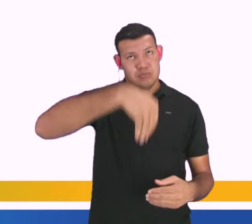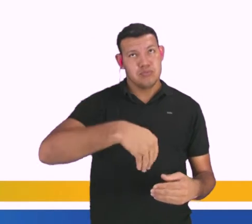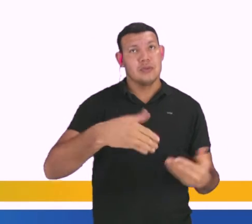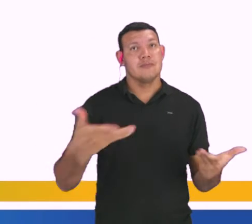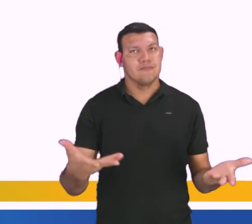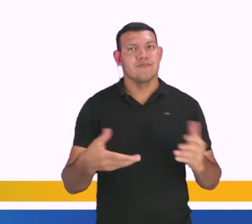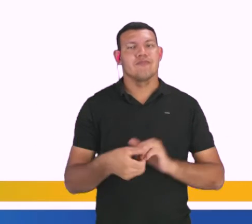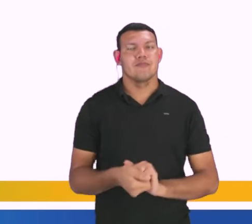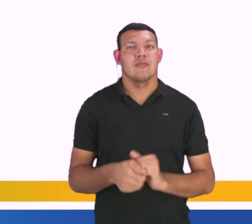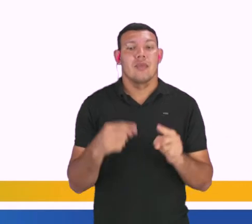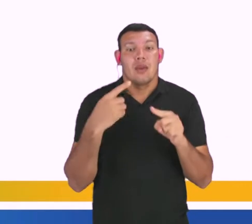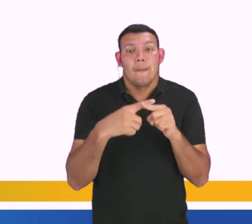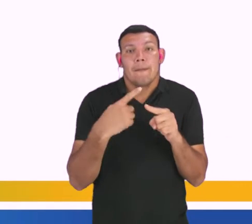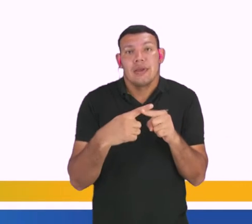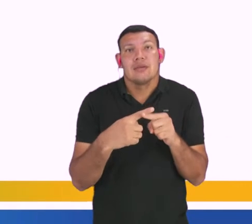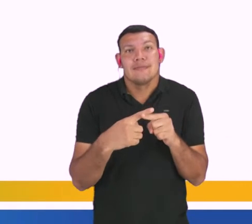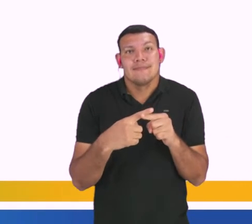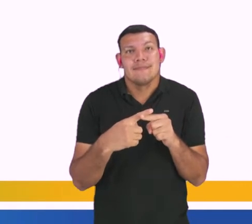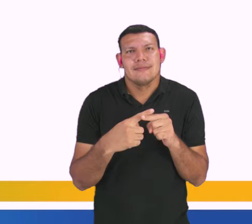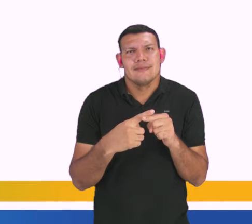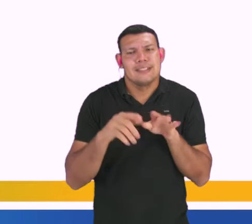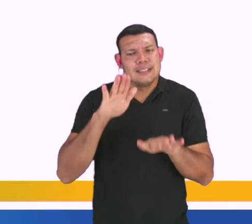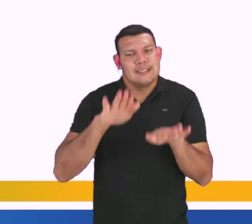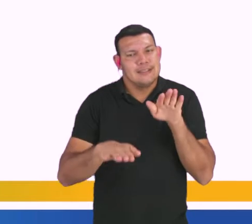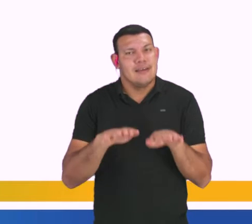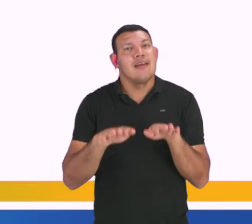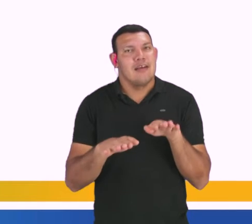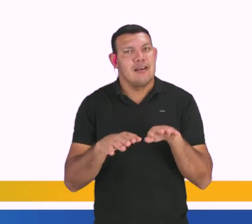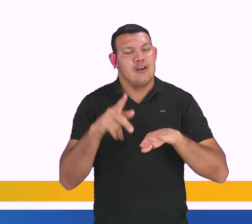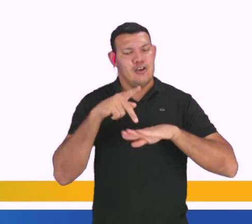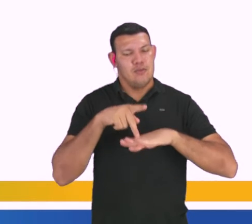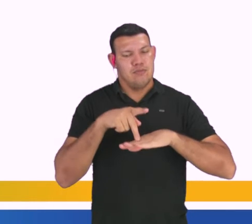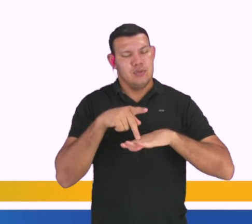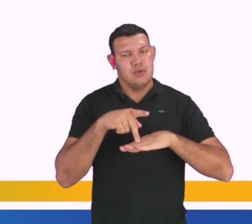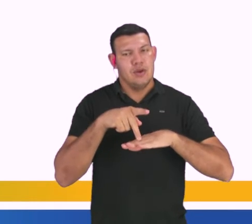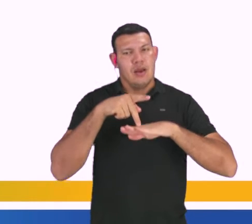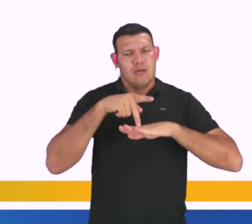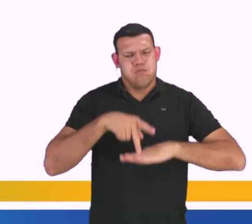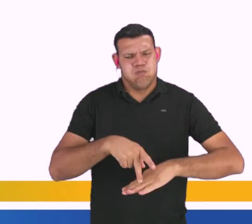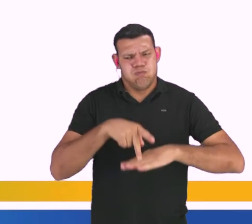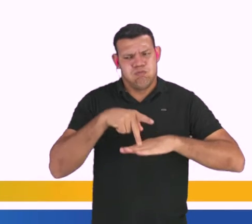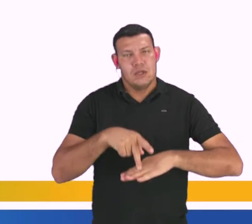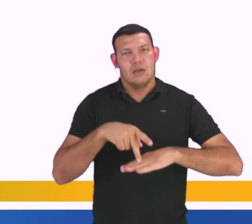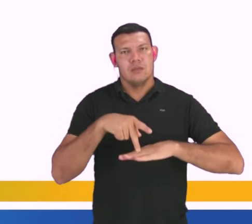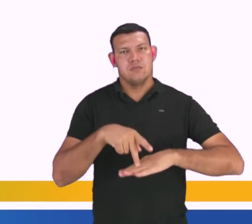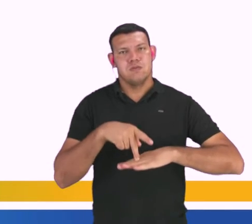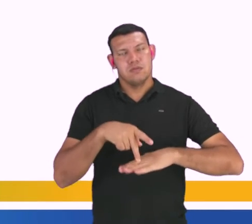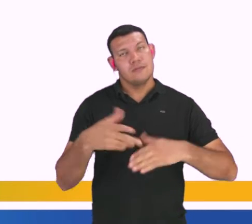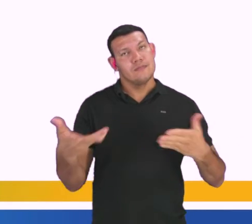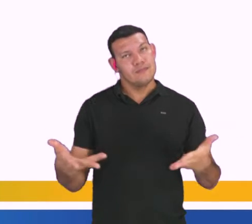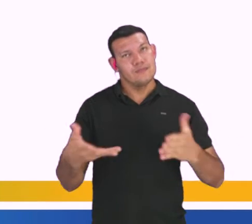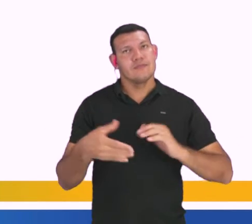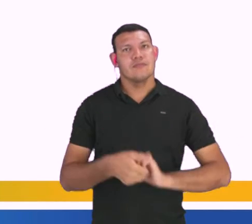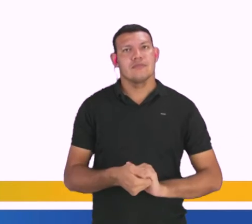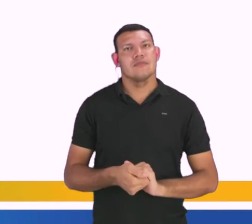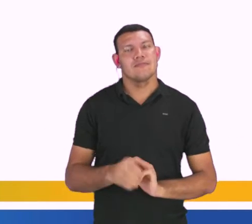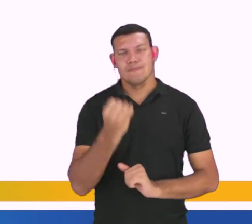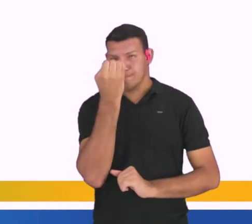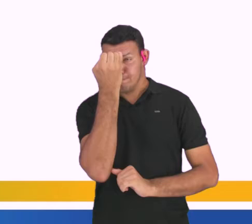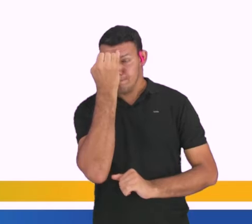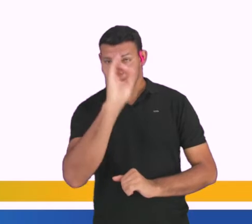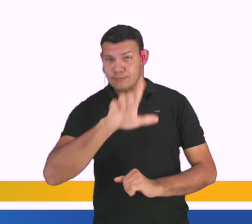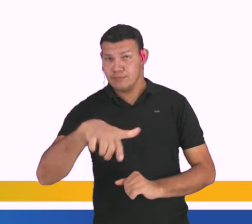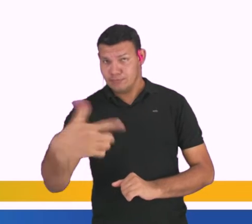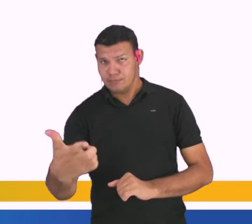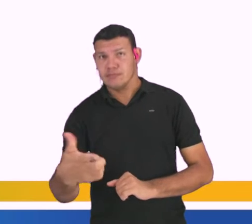muito importante quando a gente fala em vários pontos, porque dependendo do ponto, a pressão pode ser maior ou a pressão pode ser menor. E aí a gente pega outra